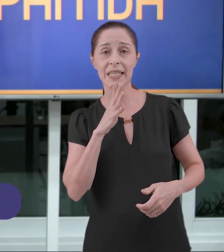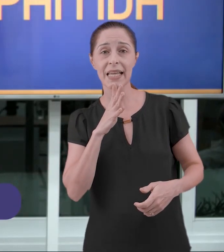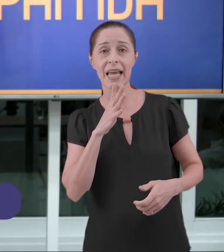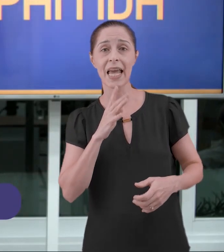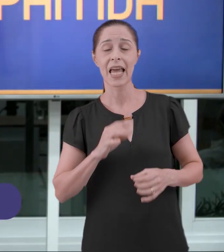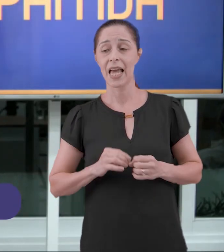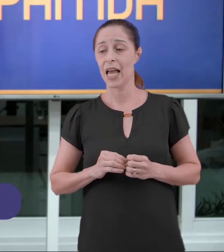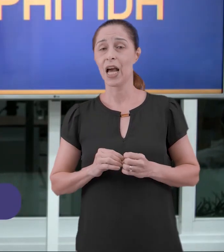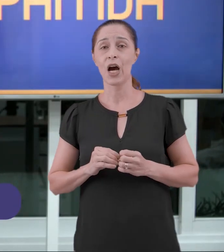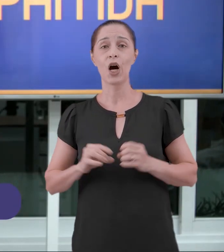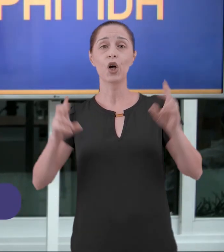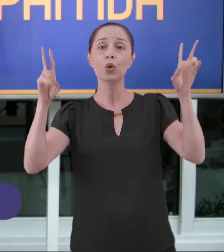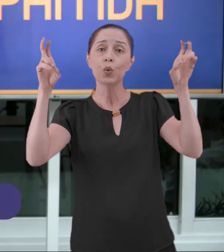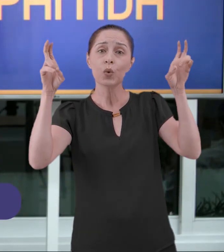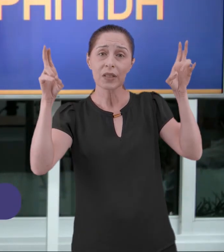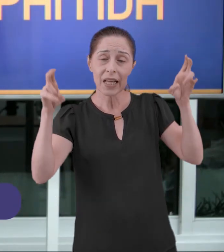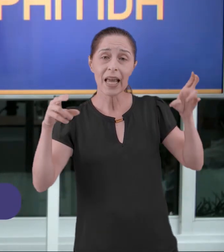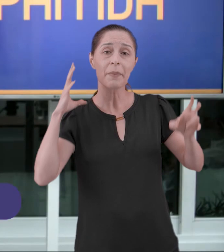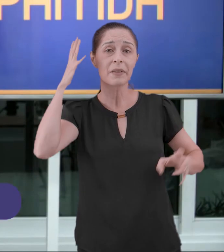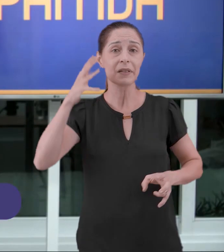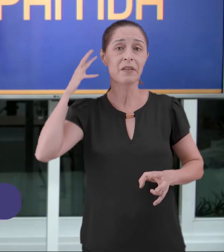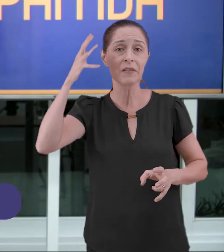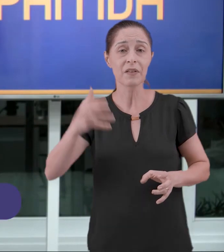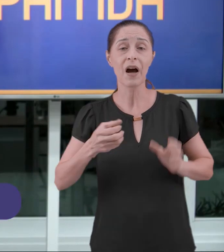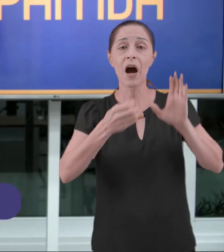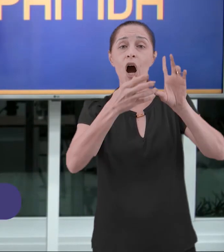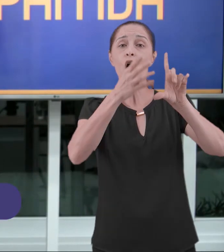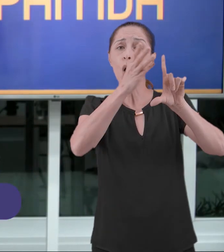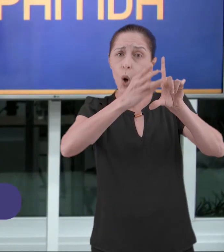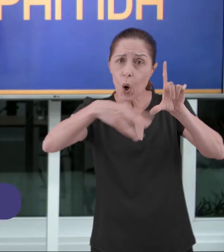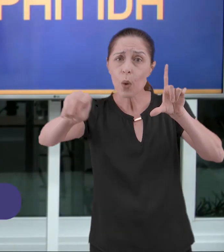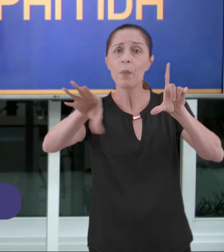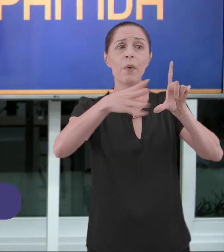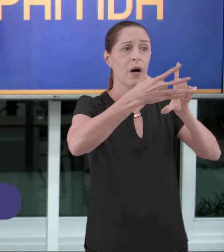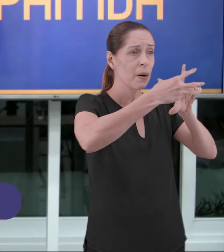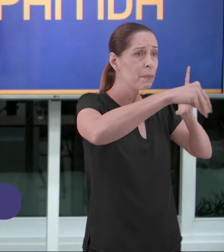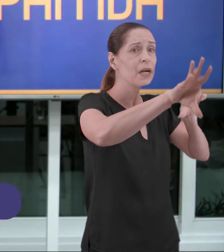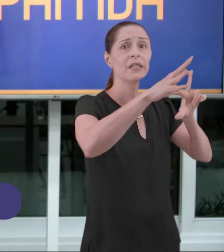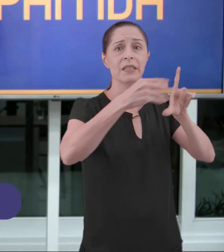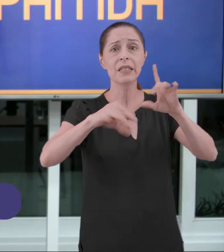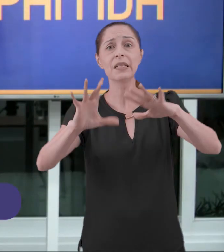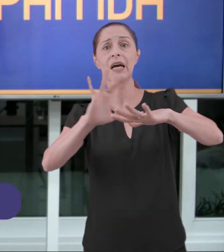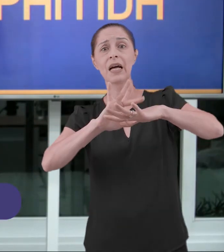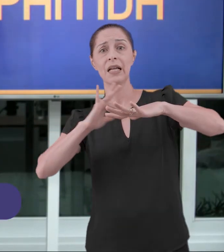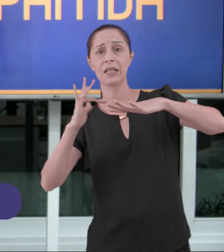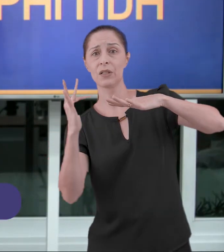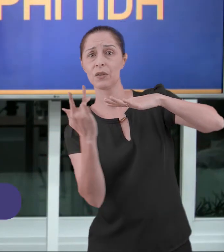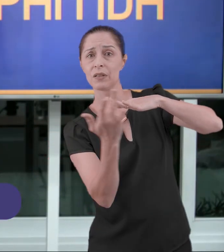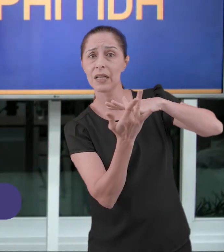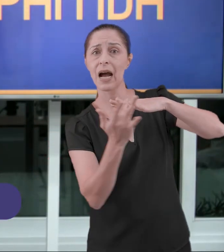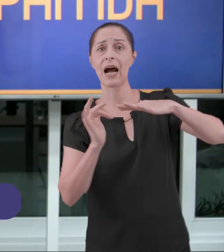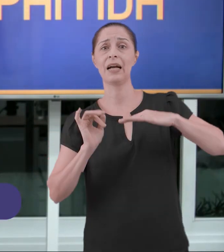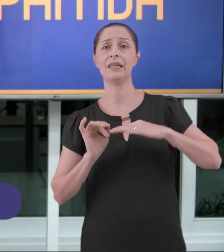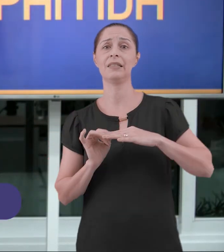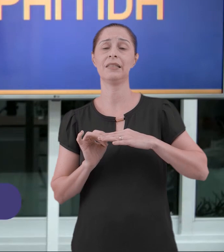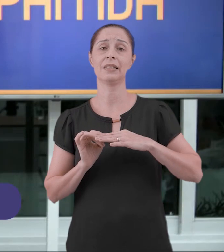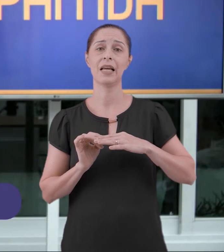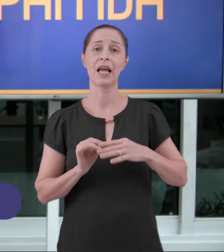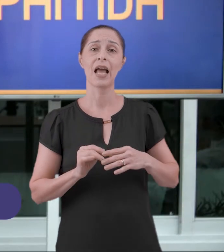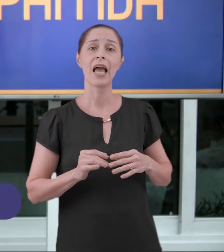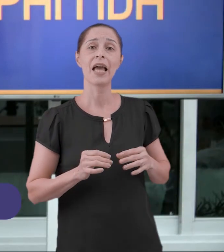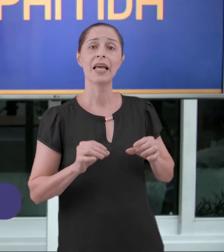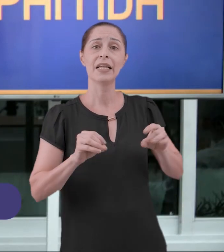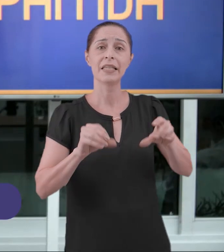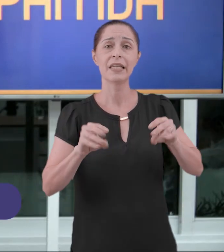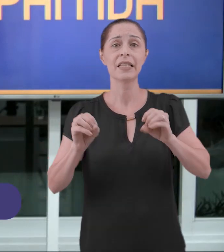pessoa mais está esperando são essas informações, né, sobre como cuidar, como levar, como ser igreja,